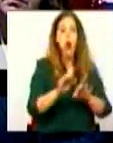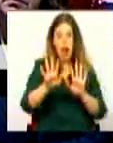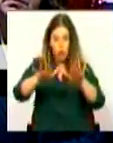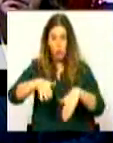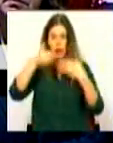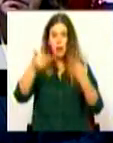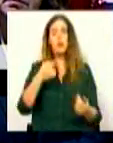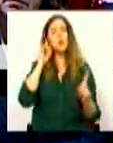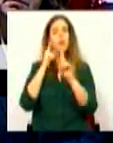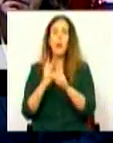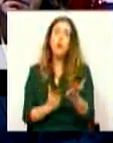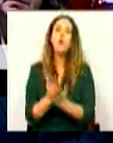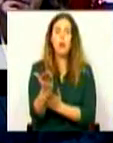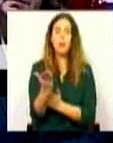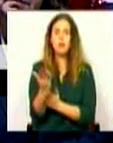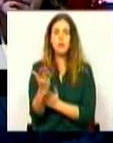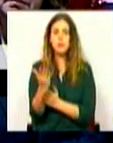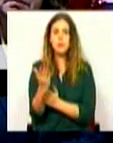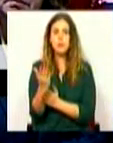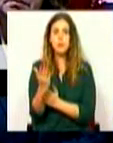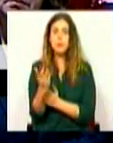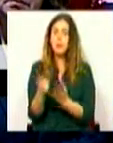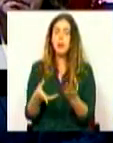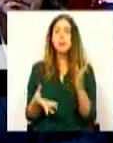que avancemos. Quanto ao mais,